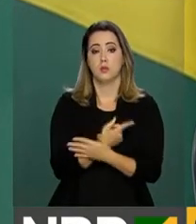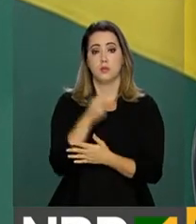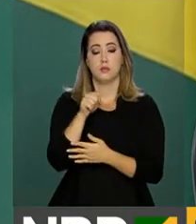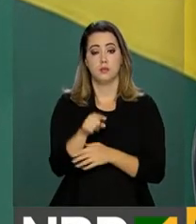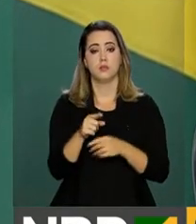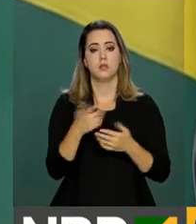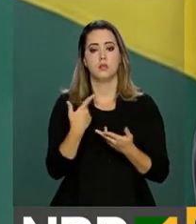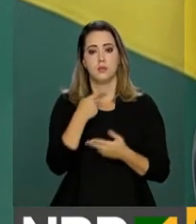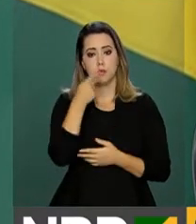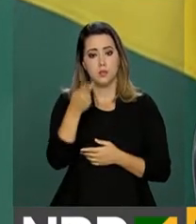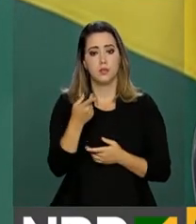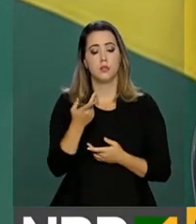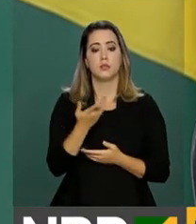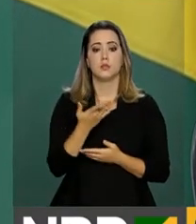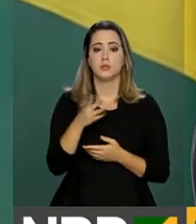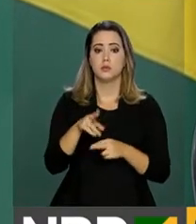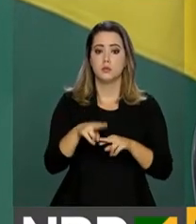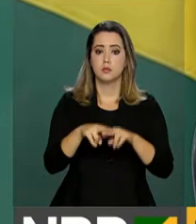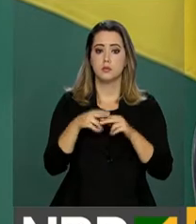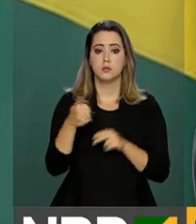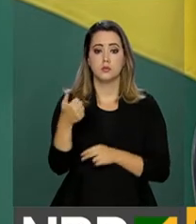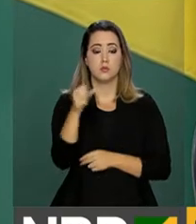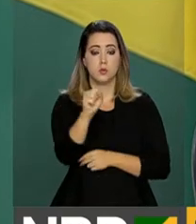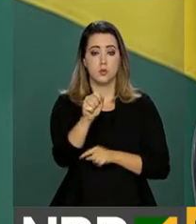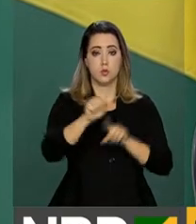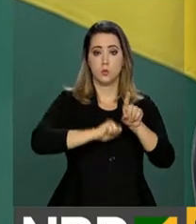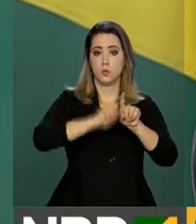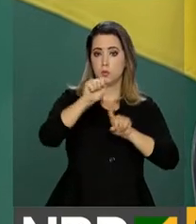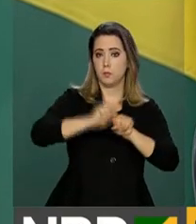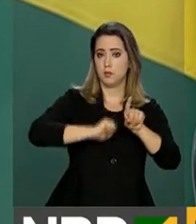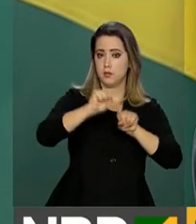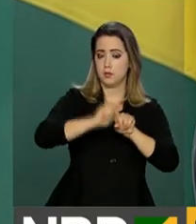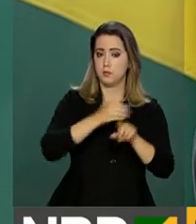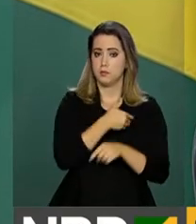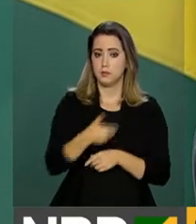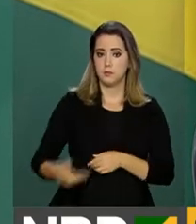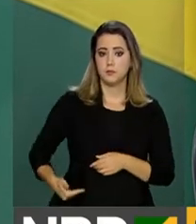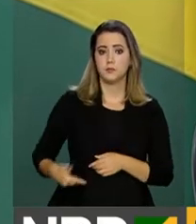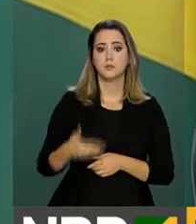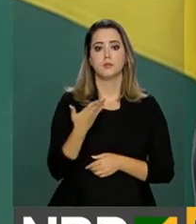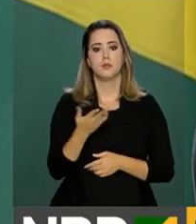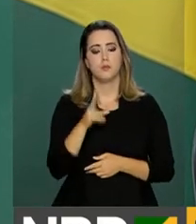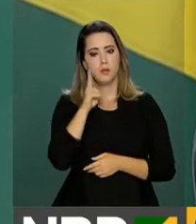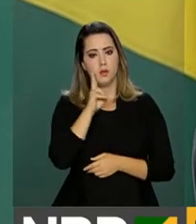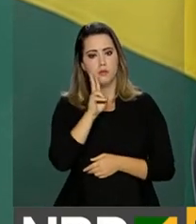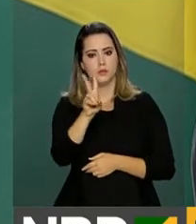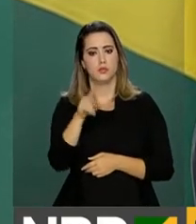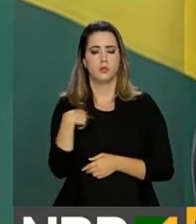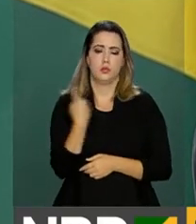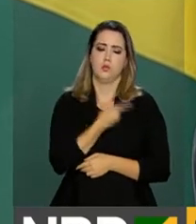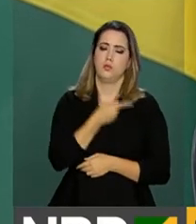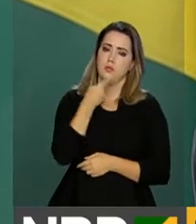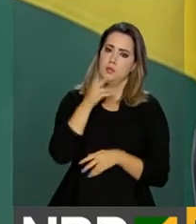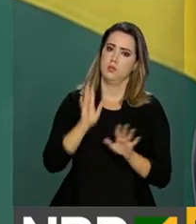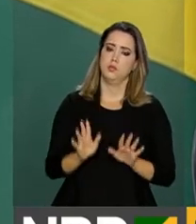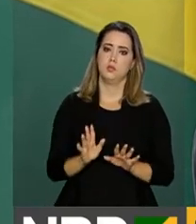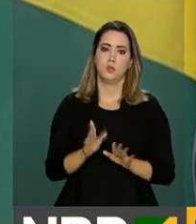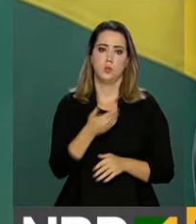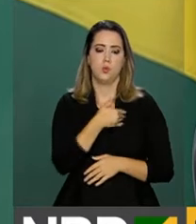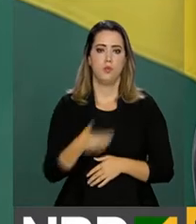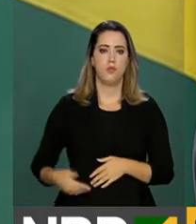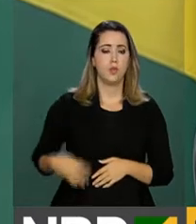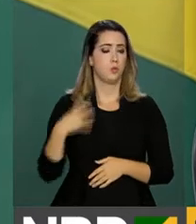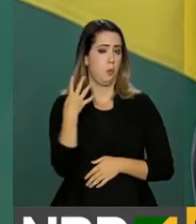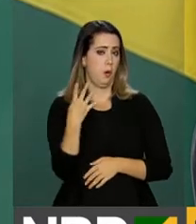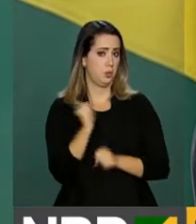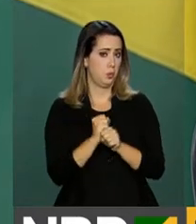de frisar em 18 meses de governo vejo que nós não estamos falando de um governo